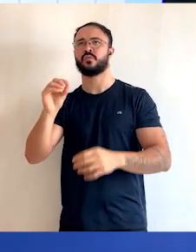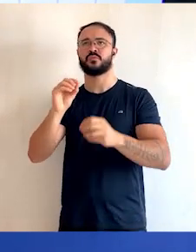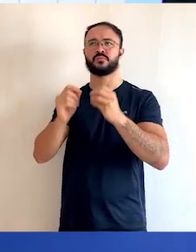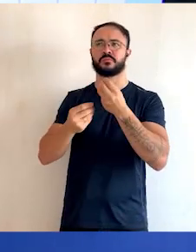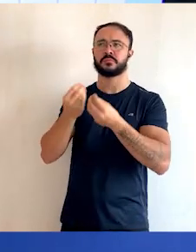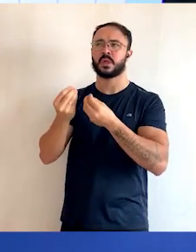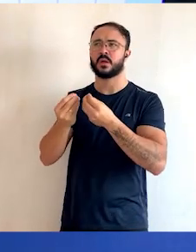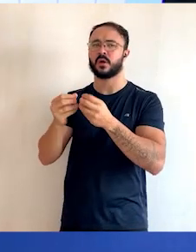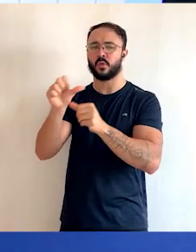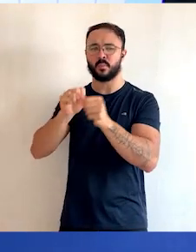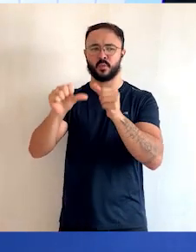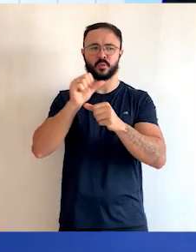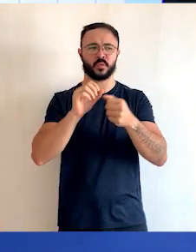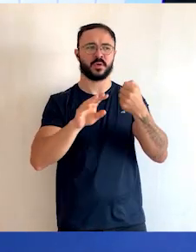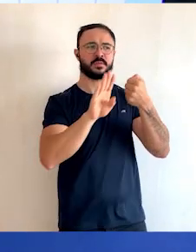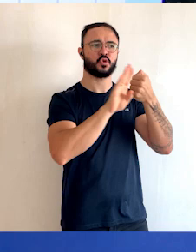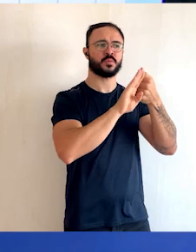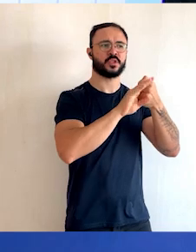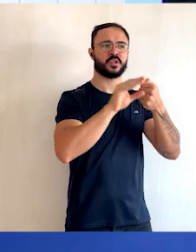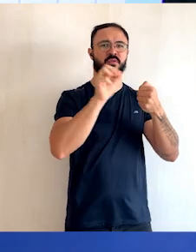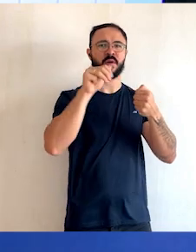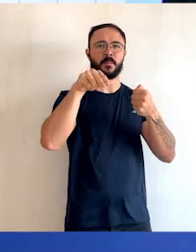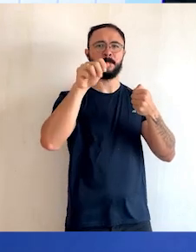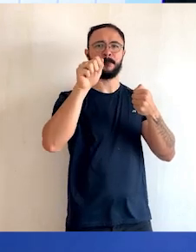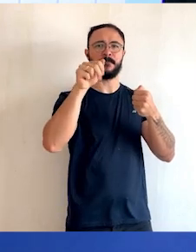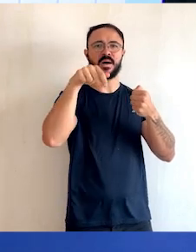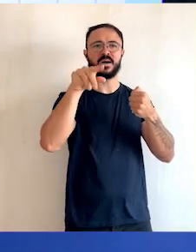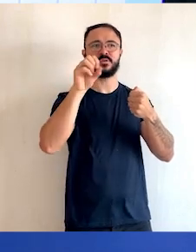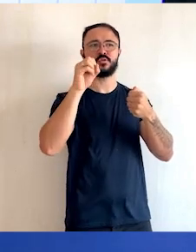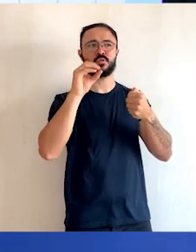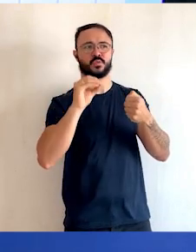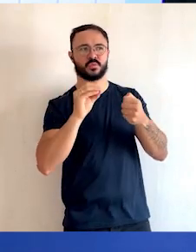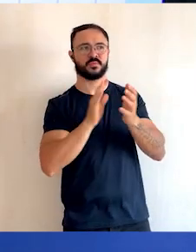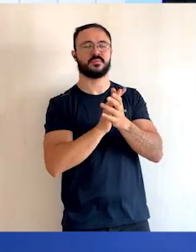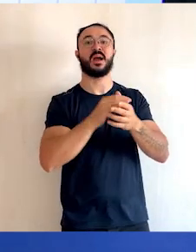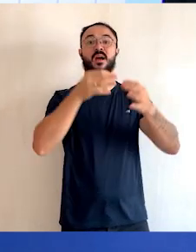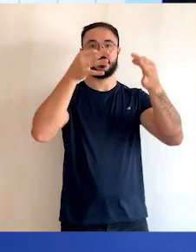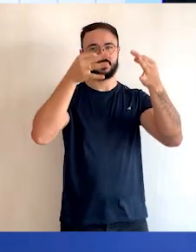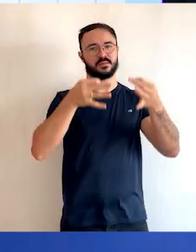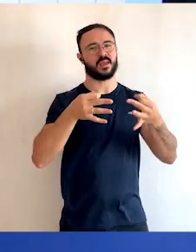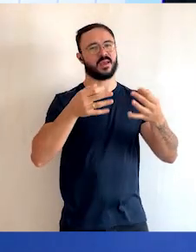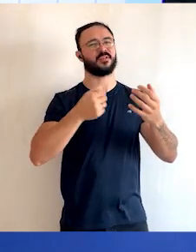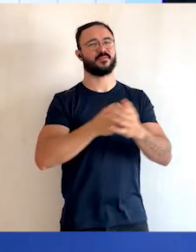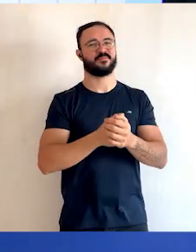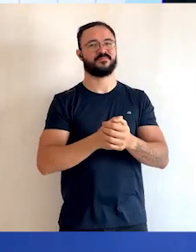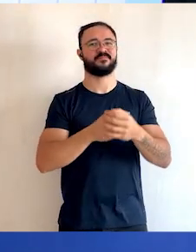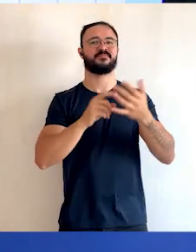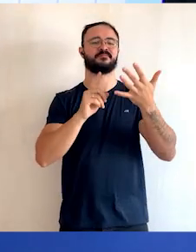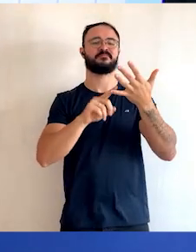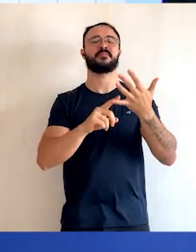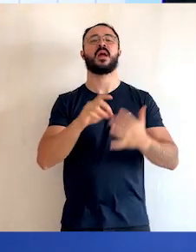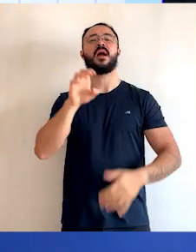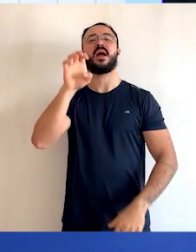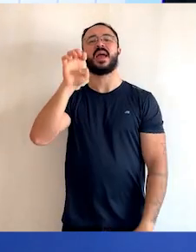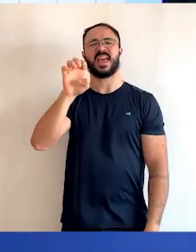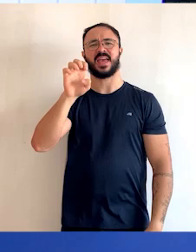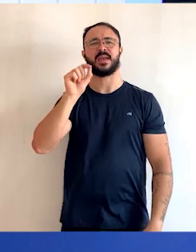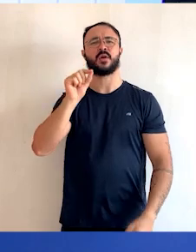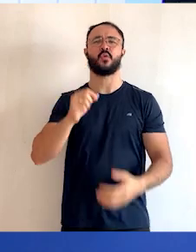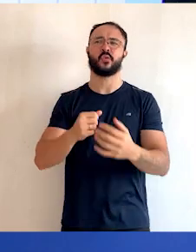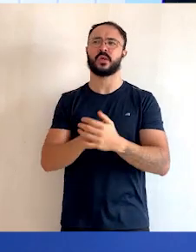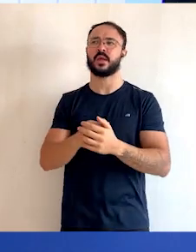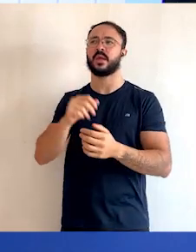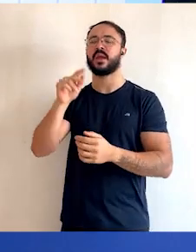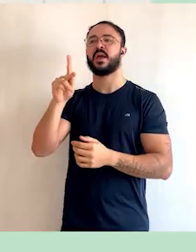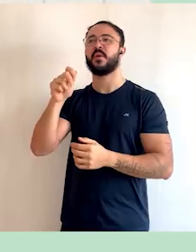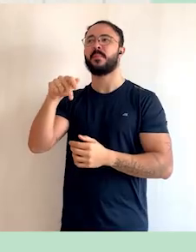temos aí a nossa segunda resposta certa. Na letra E, penugem, veio da palavra pena, que são dois substantivos.